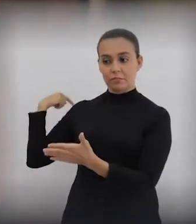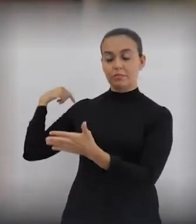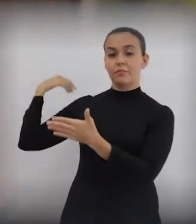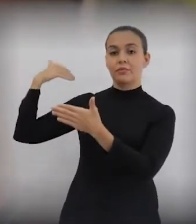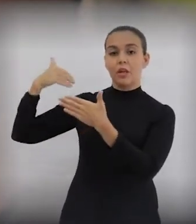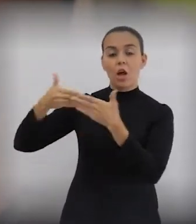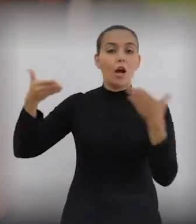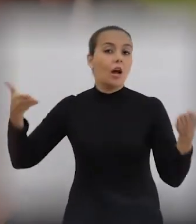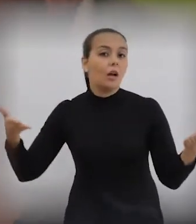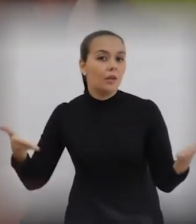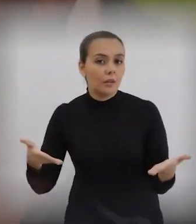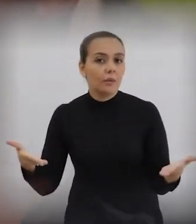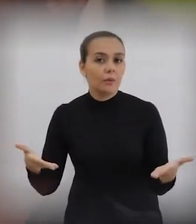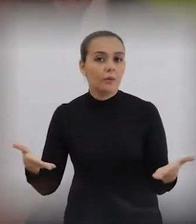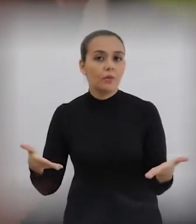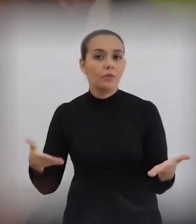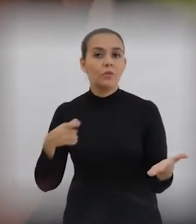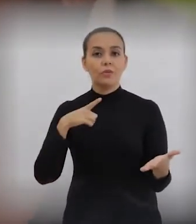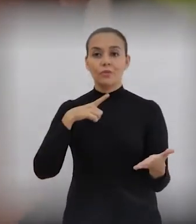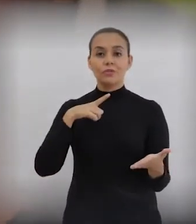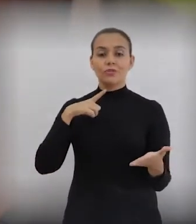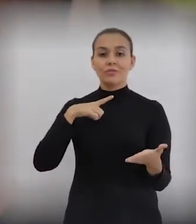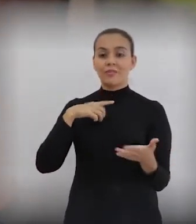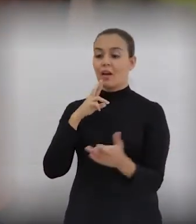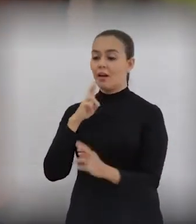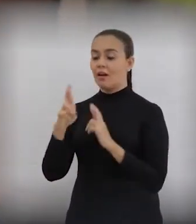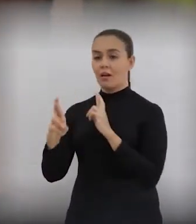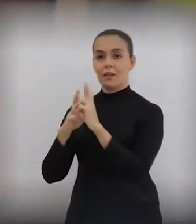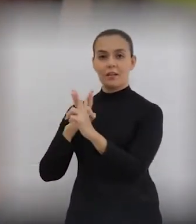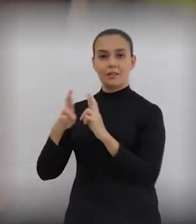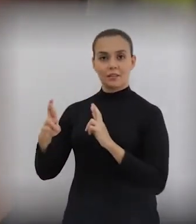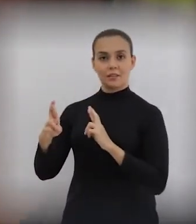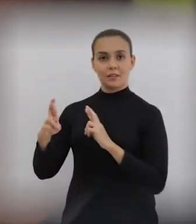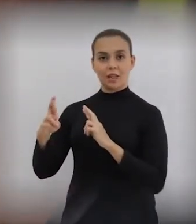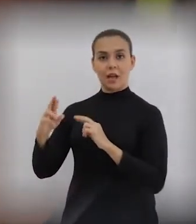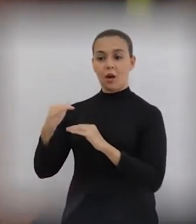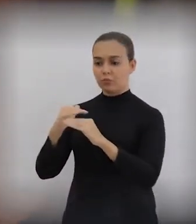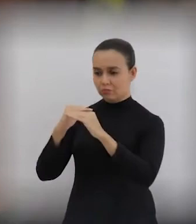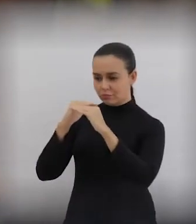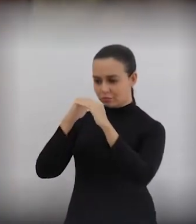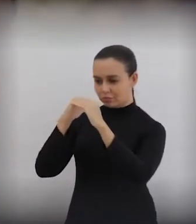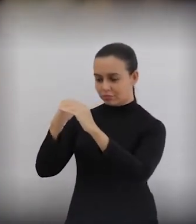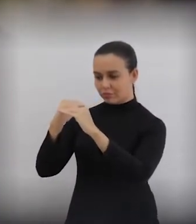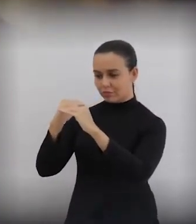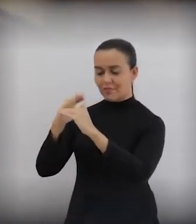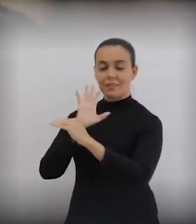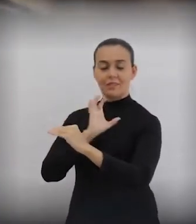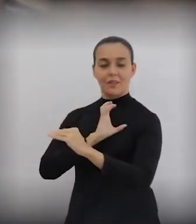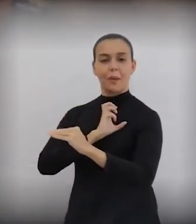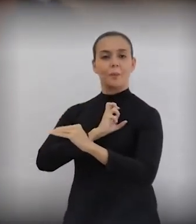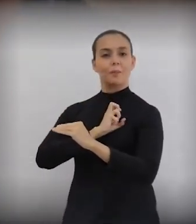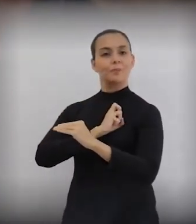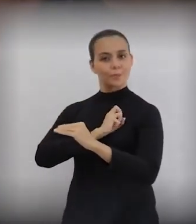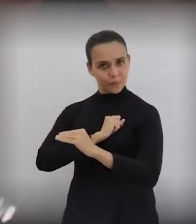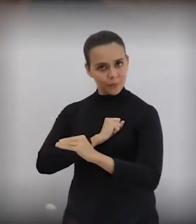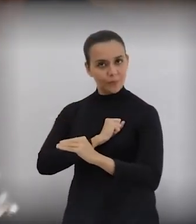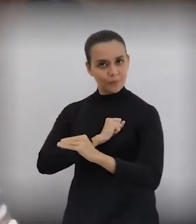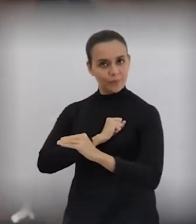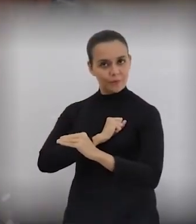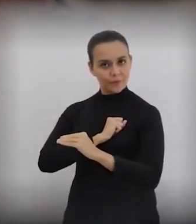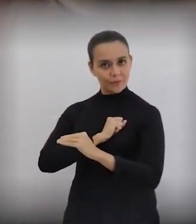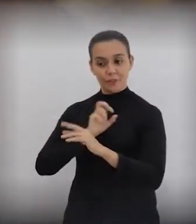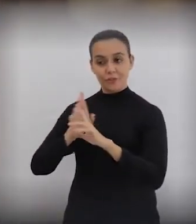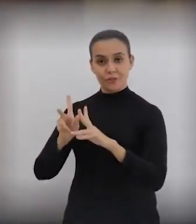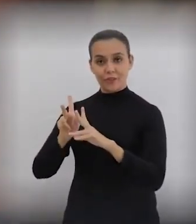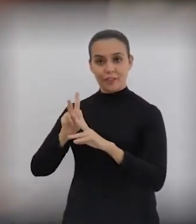acabou desmantelando e agora a gente tem que ter uma relação baseada no amor. E amor é uma coisa que é